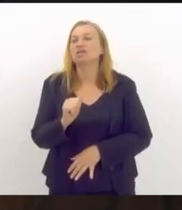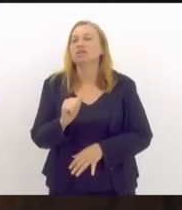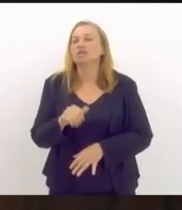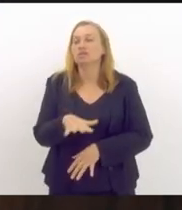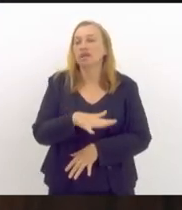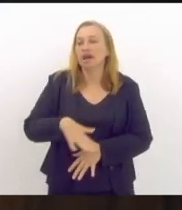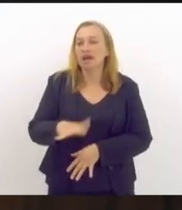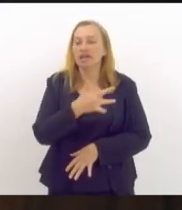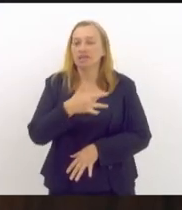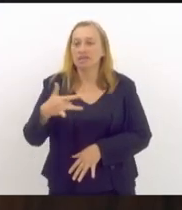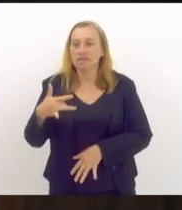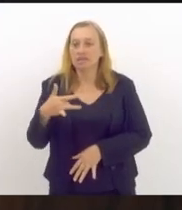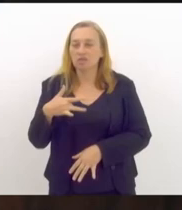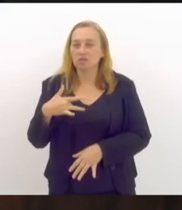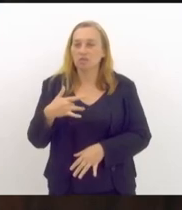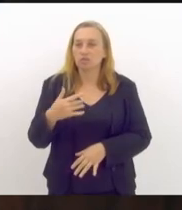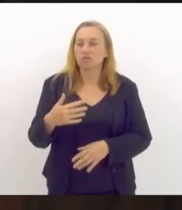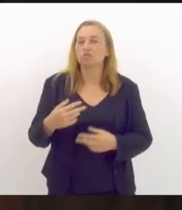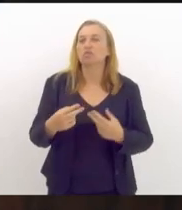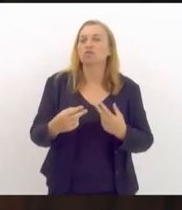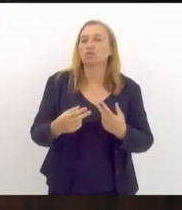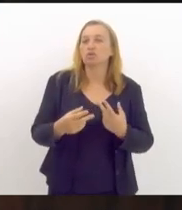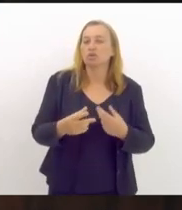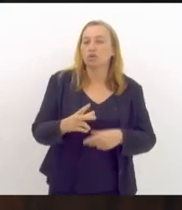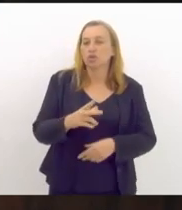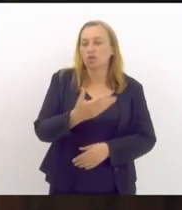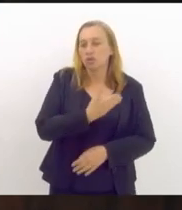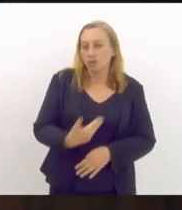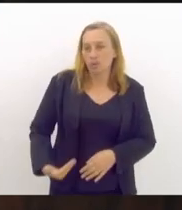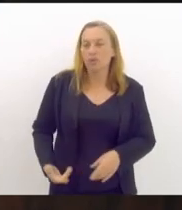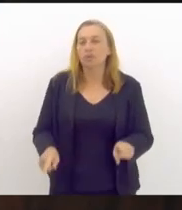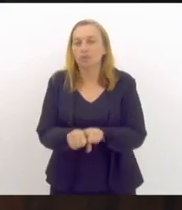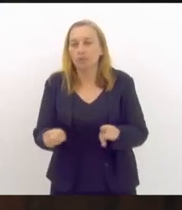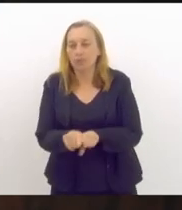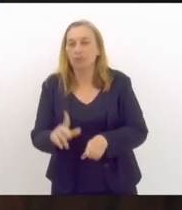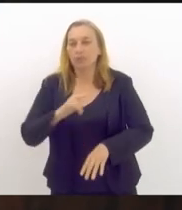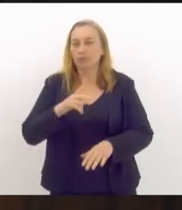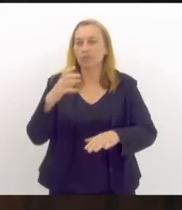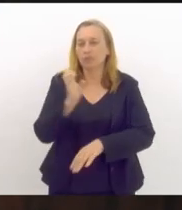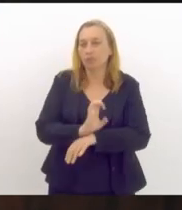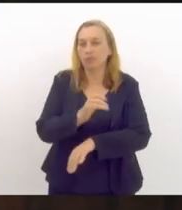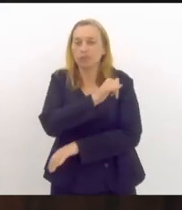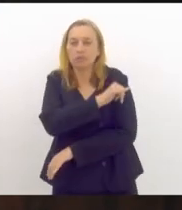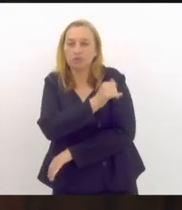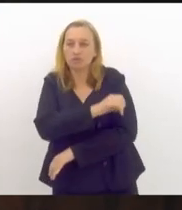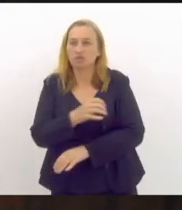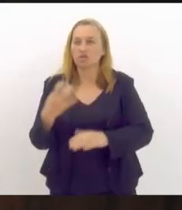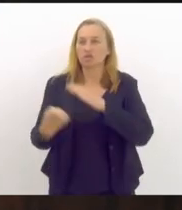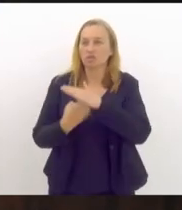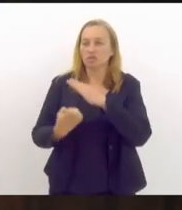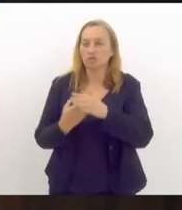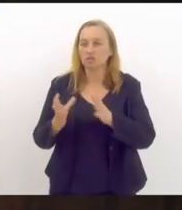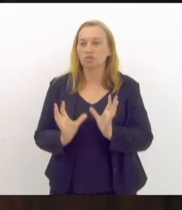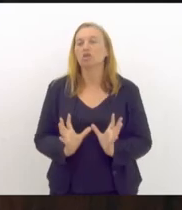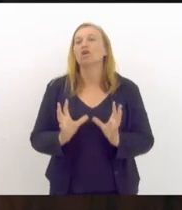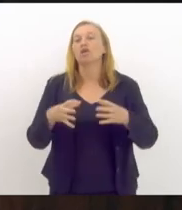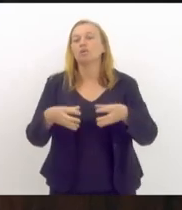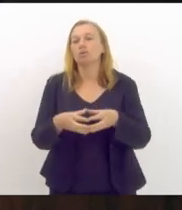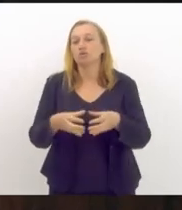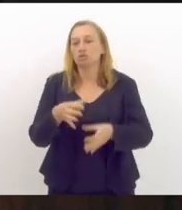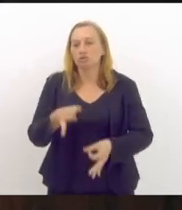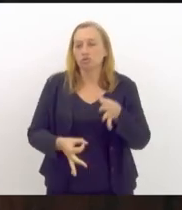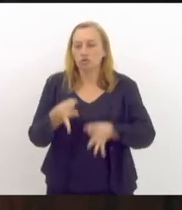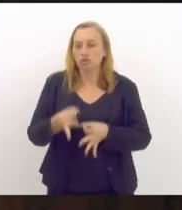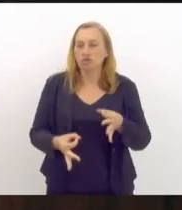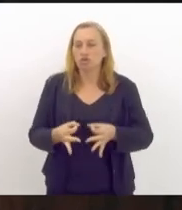rede de saúde pública e particular do Estado do Rio de Janeiro das comissões de condições de Justiça pela constitucionalidade de ações da